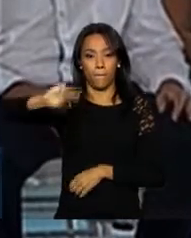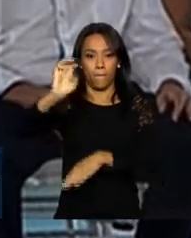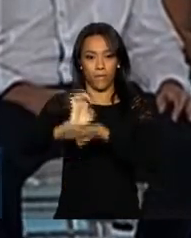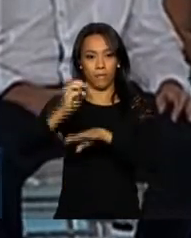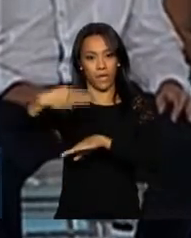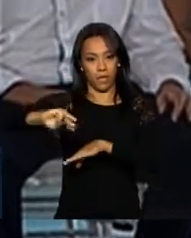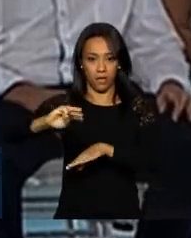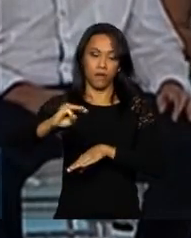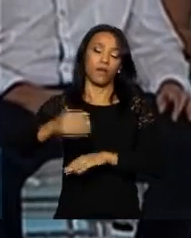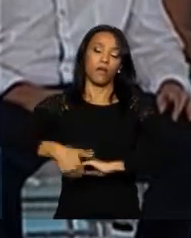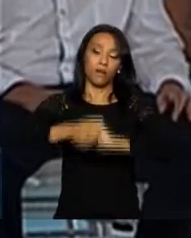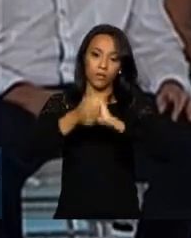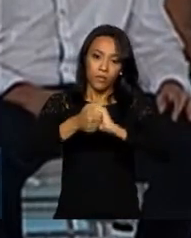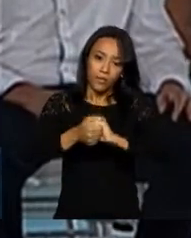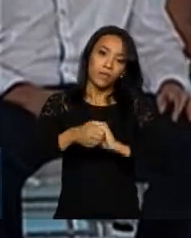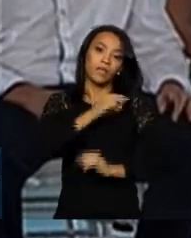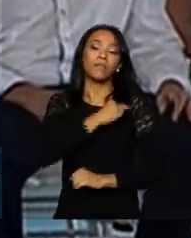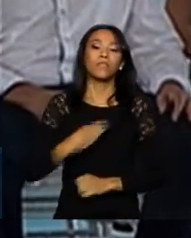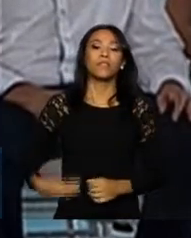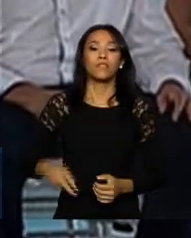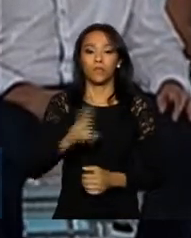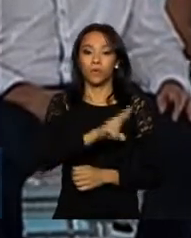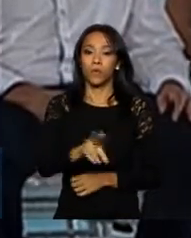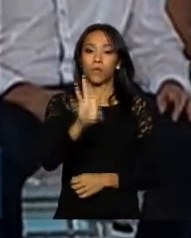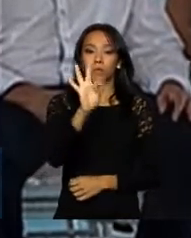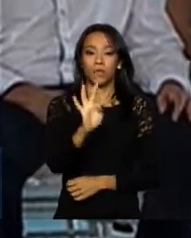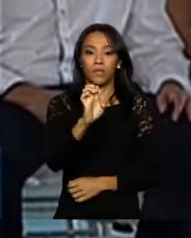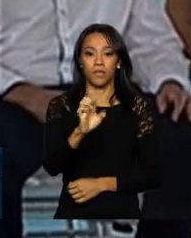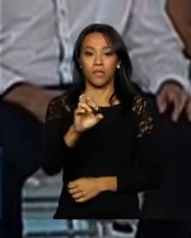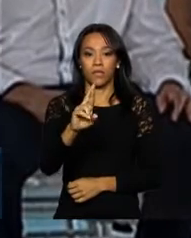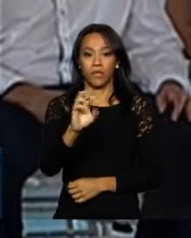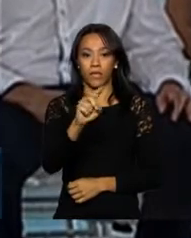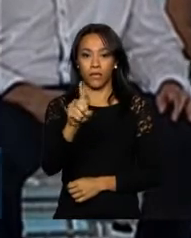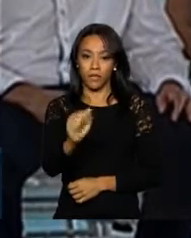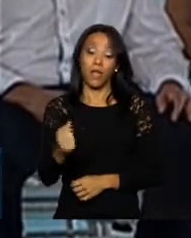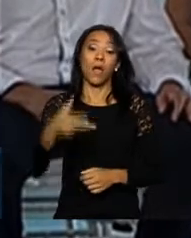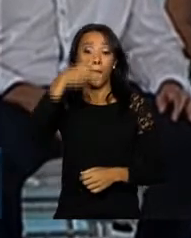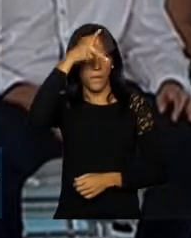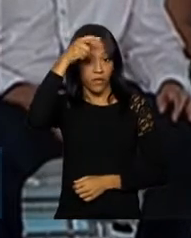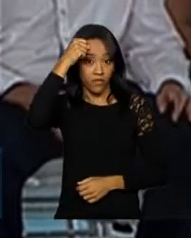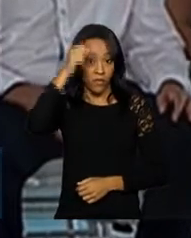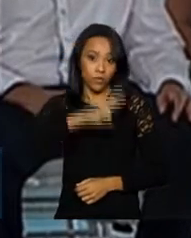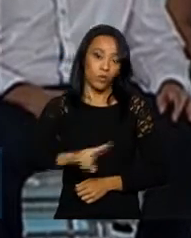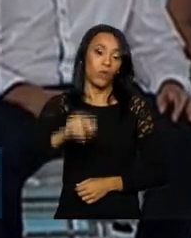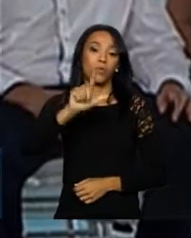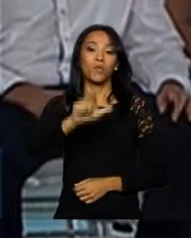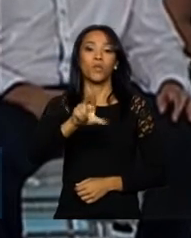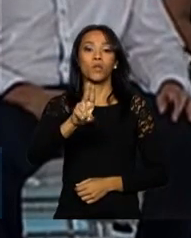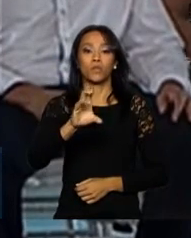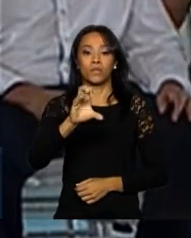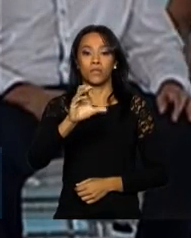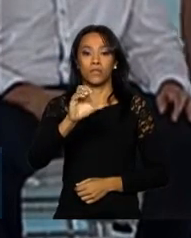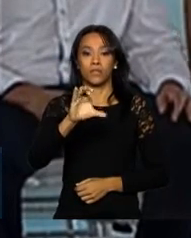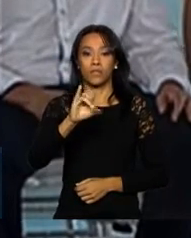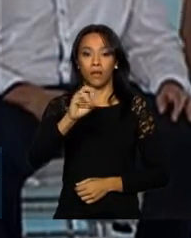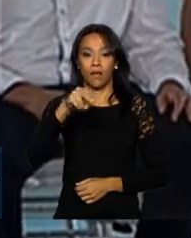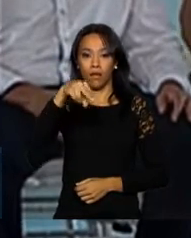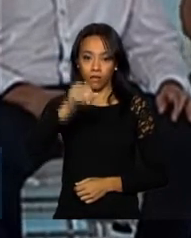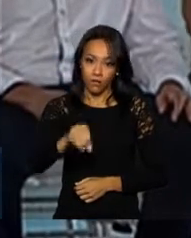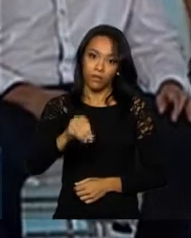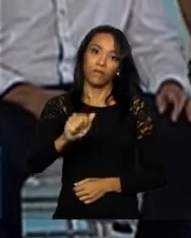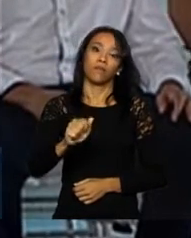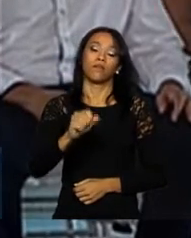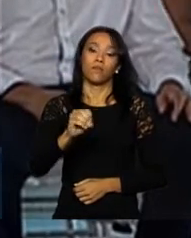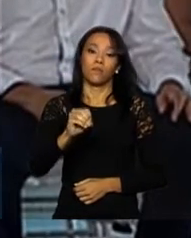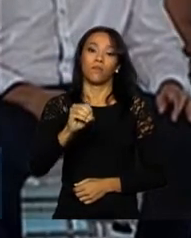do Desenvolvimento Social, Tereza Campelo, o prefeito Luciano Souza e a nossa